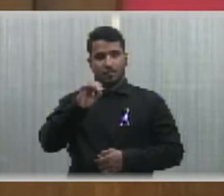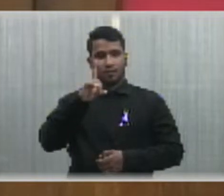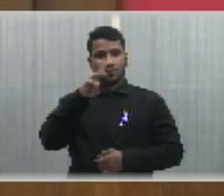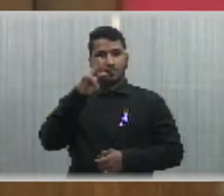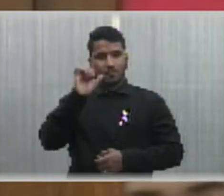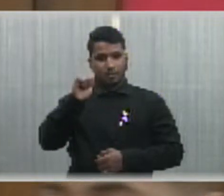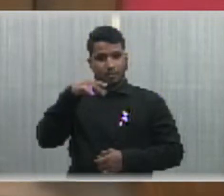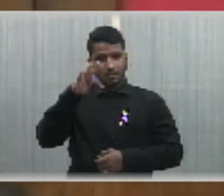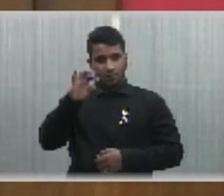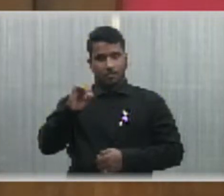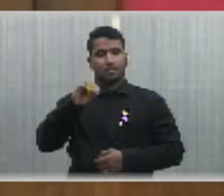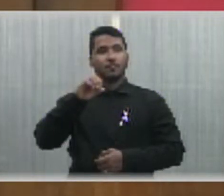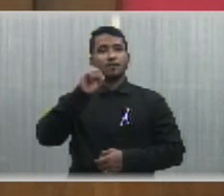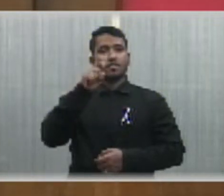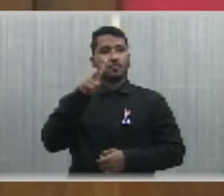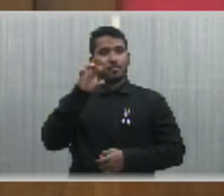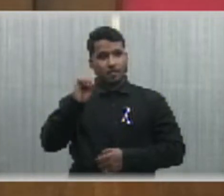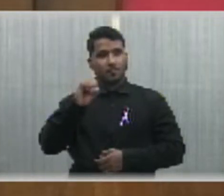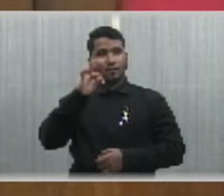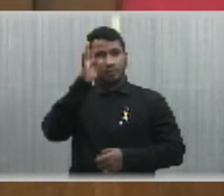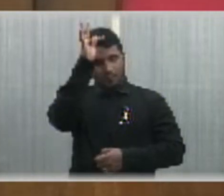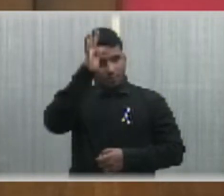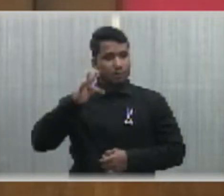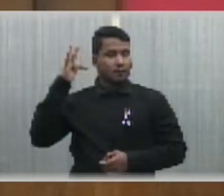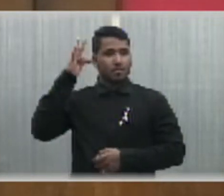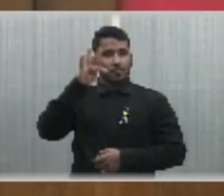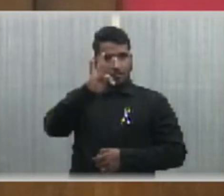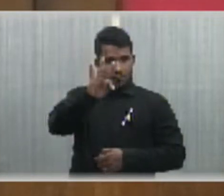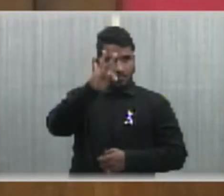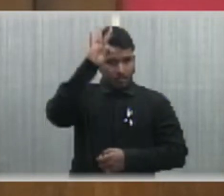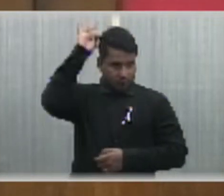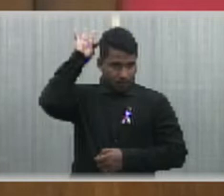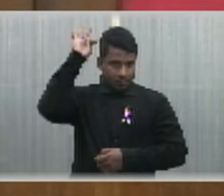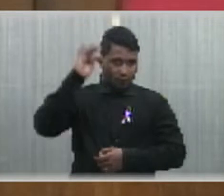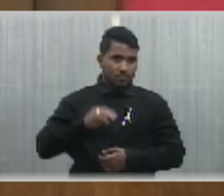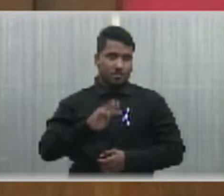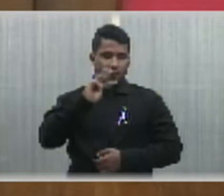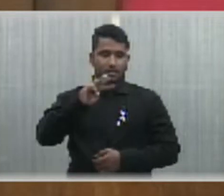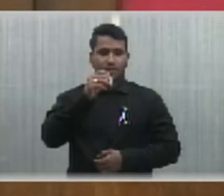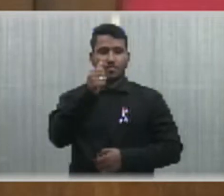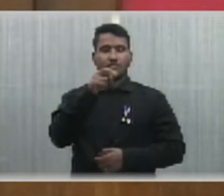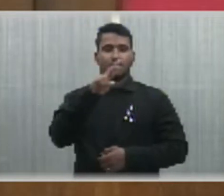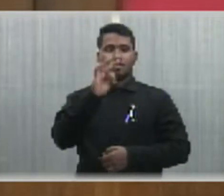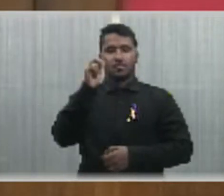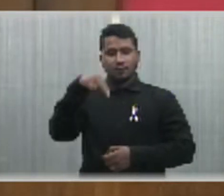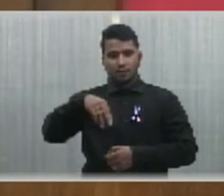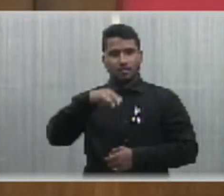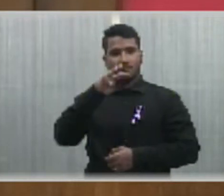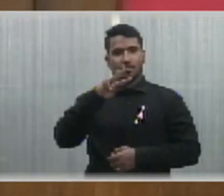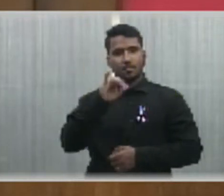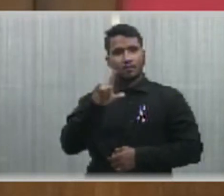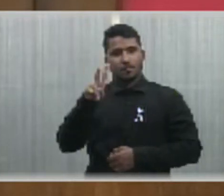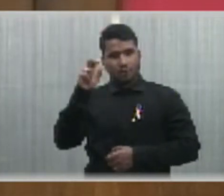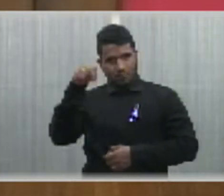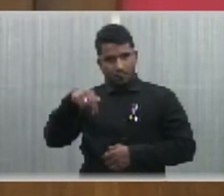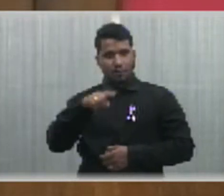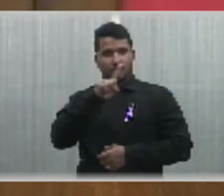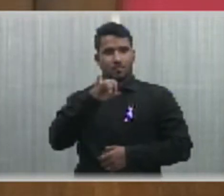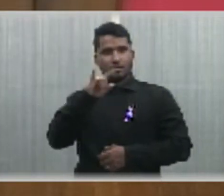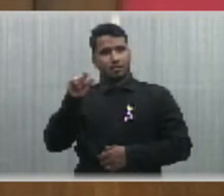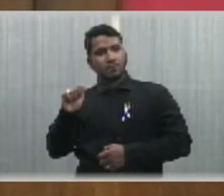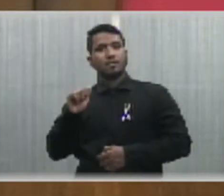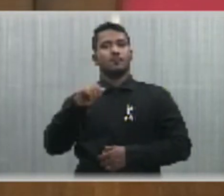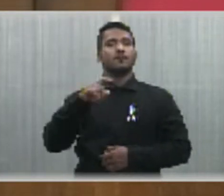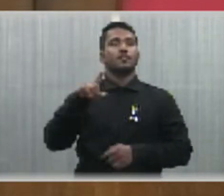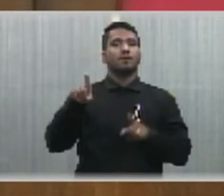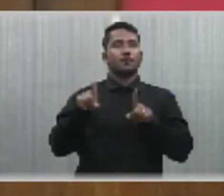Neto, Severo Eulário, Tereza Brito, Temístocles Filho, Varto Lacerda, Wilson Brandão, Ziza Carvalho